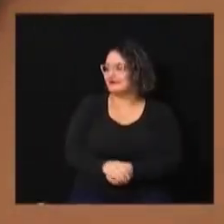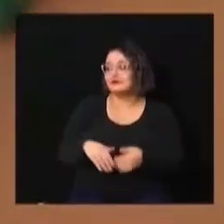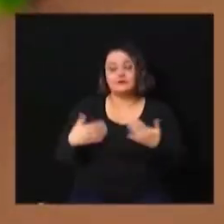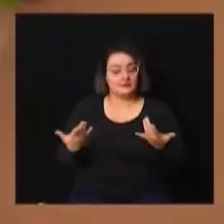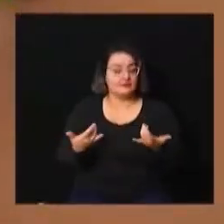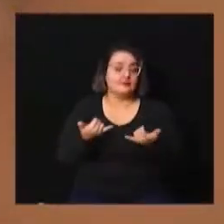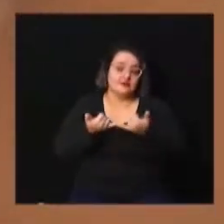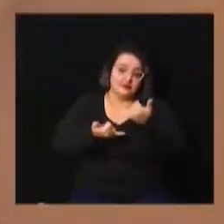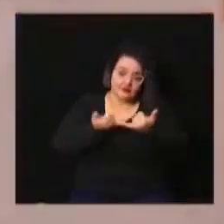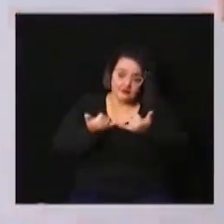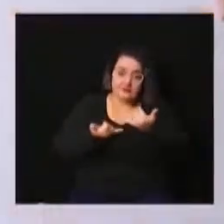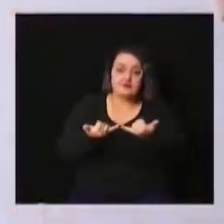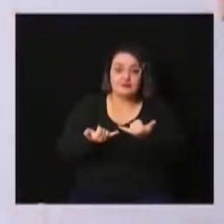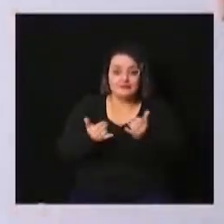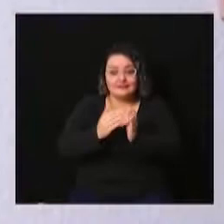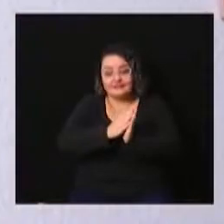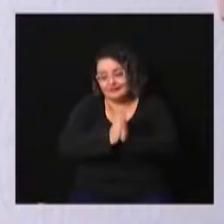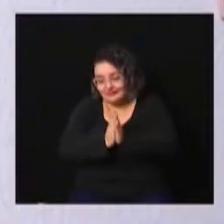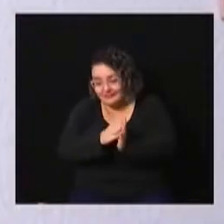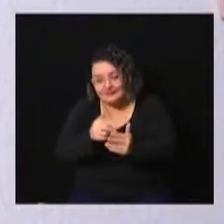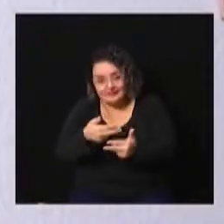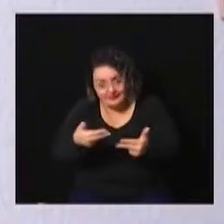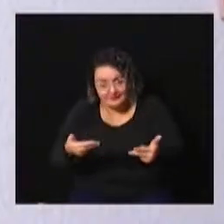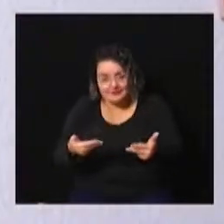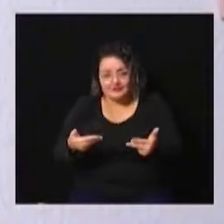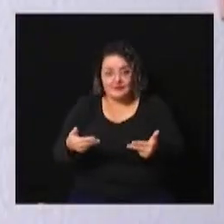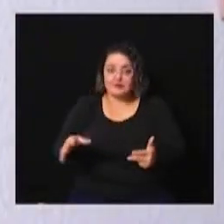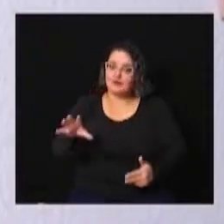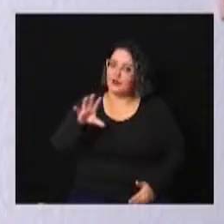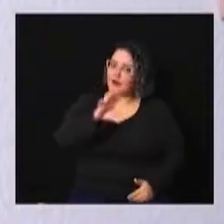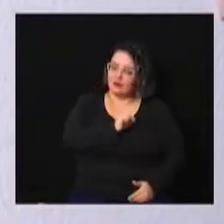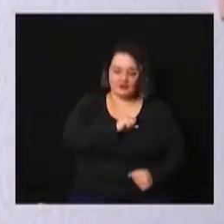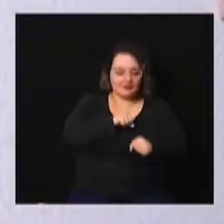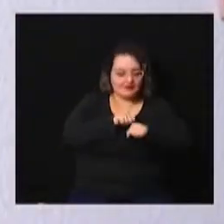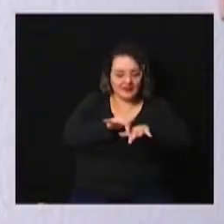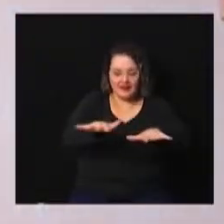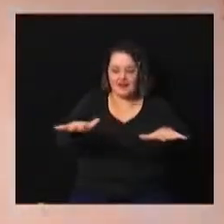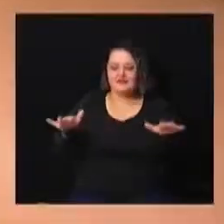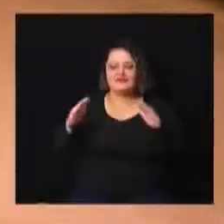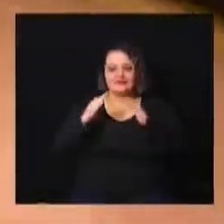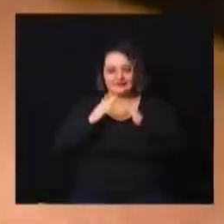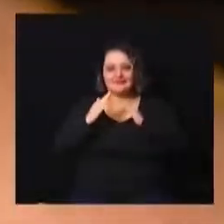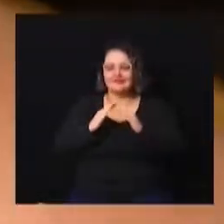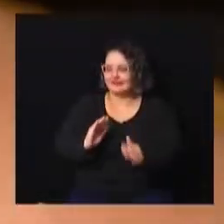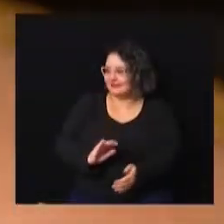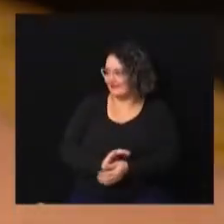Assim como os brinquedos, o amor também está espalhado pela casa.